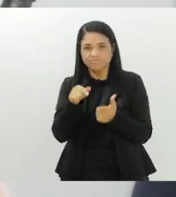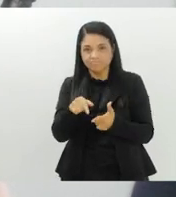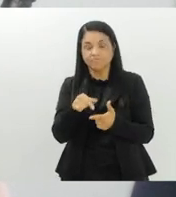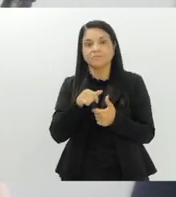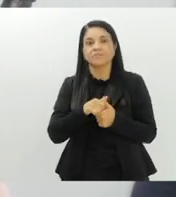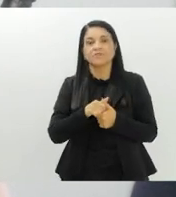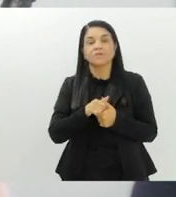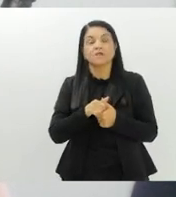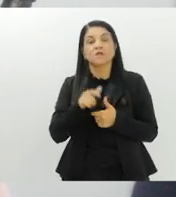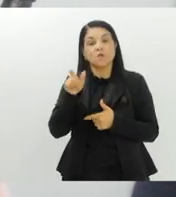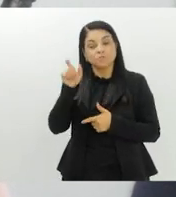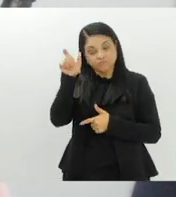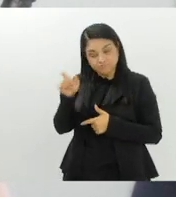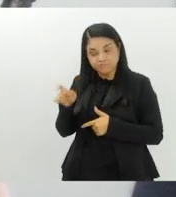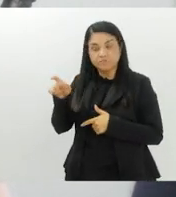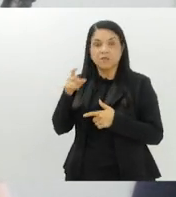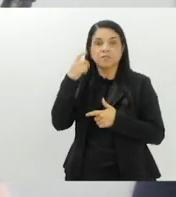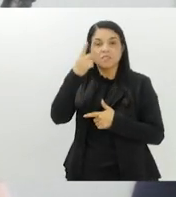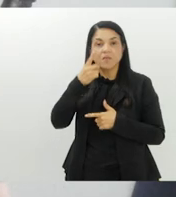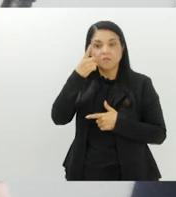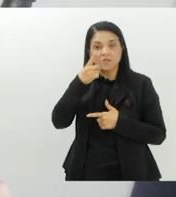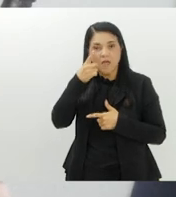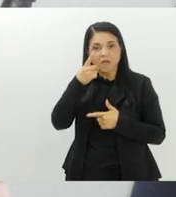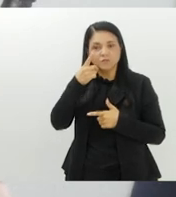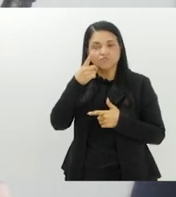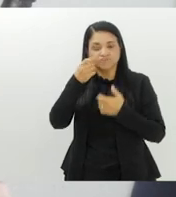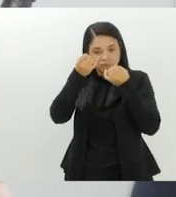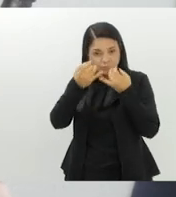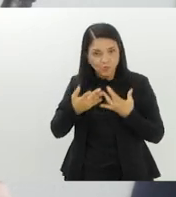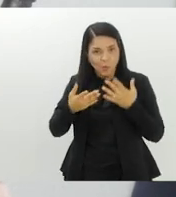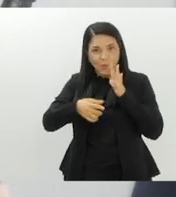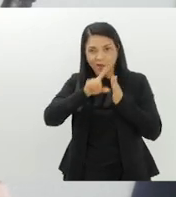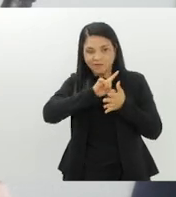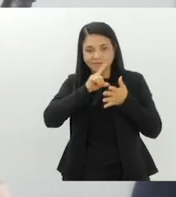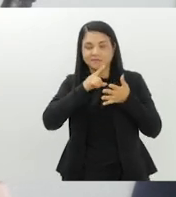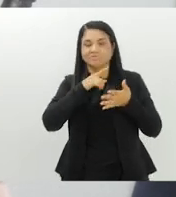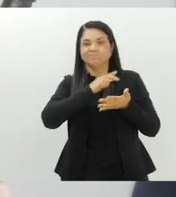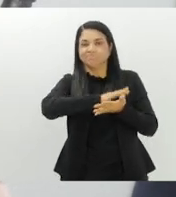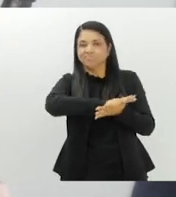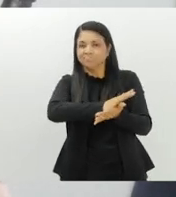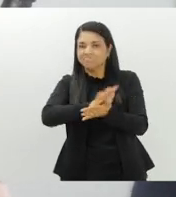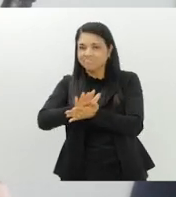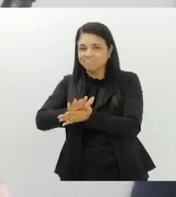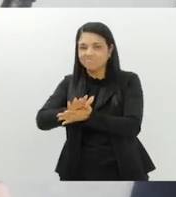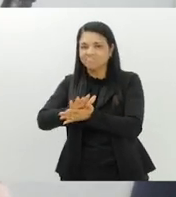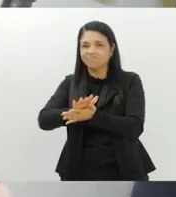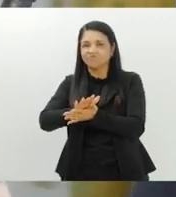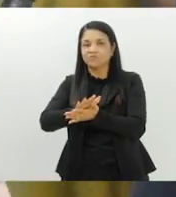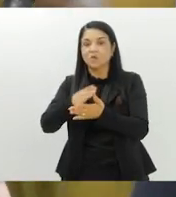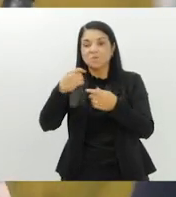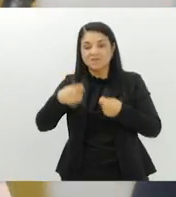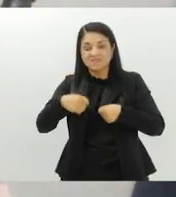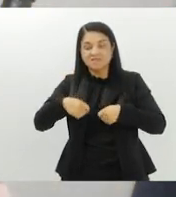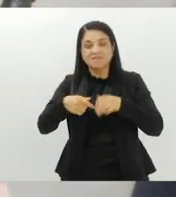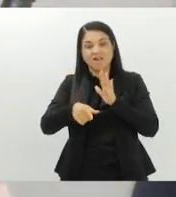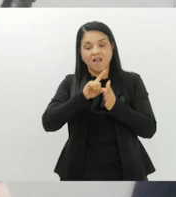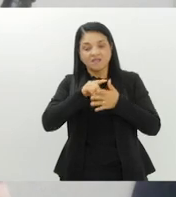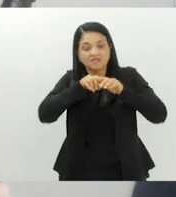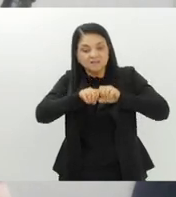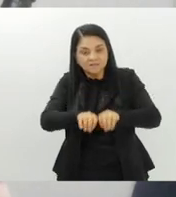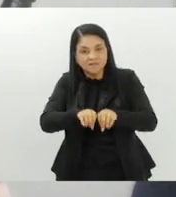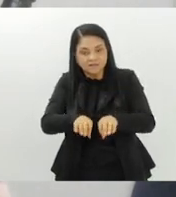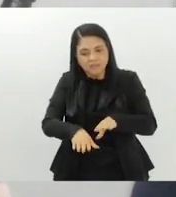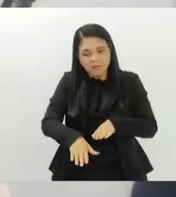o preconceito ele não vem de berço, ele é ensinado. E a gente precisa estar juntos, de mão dadas, todas